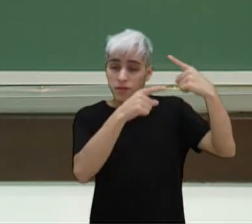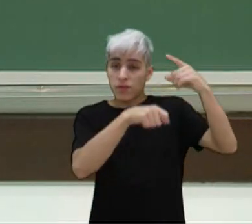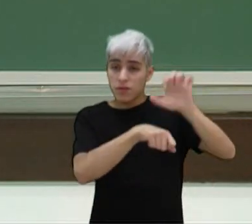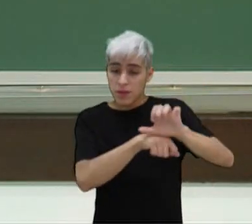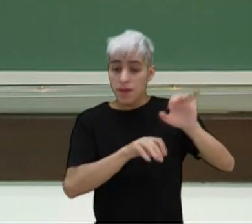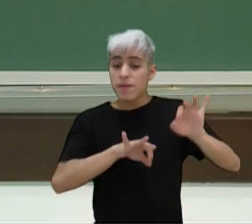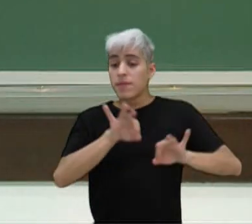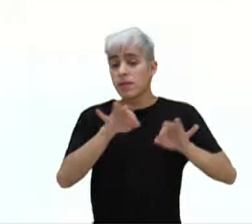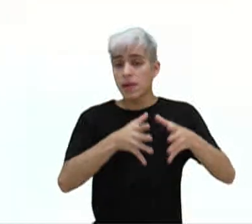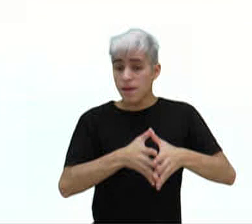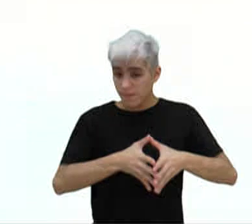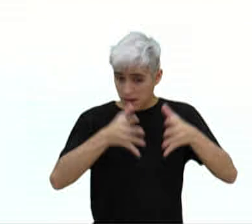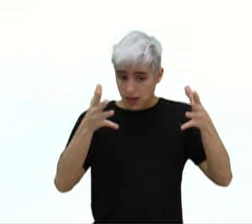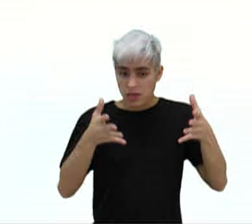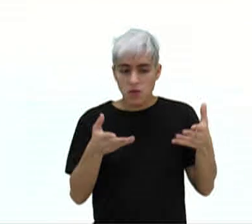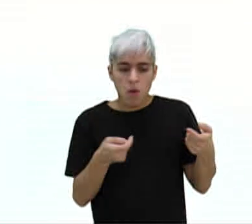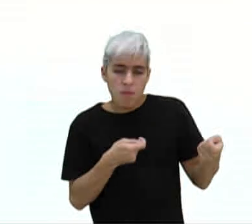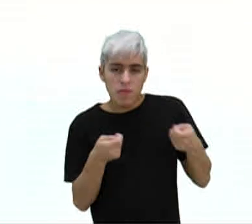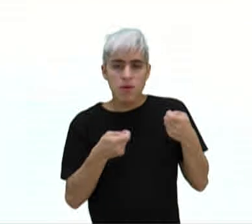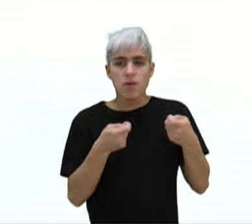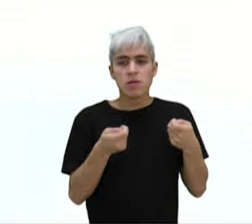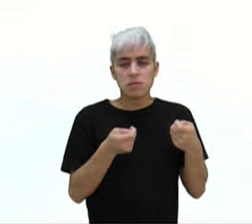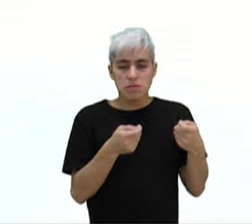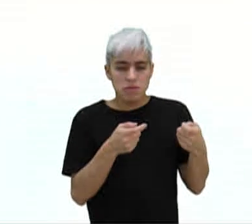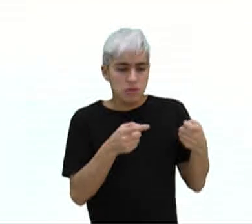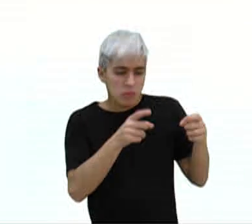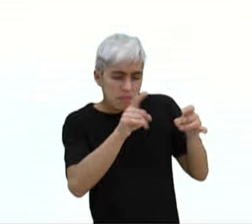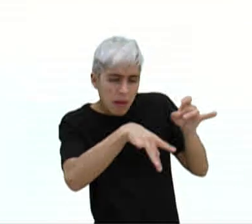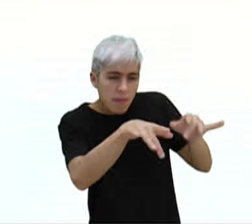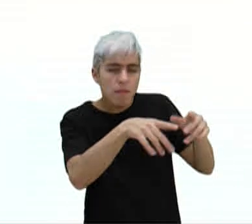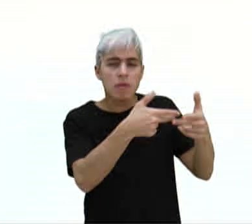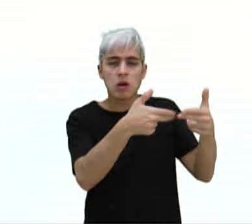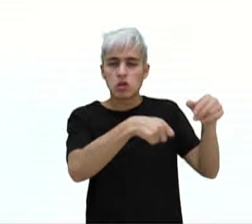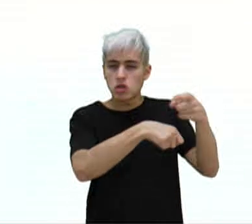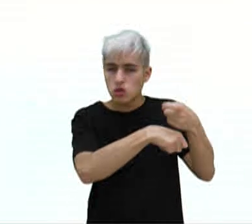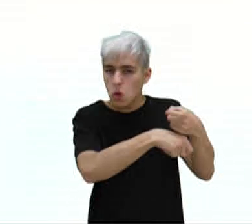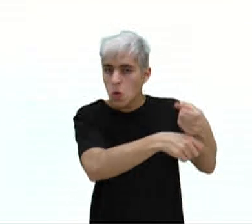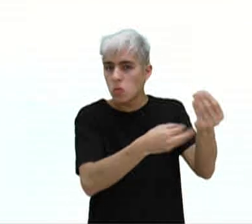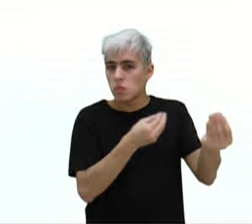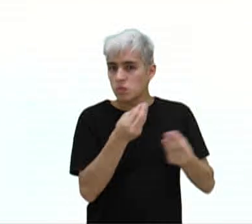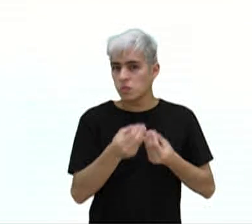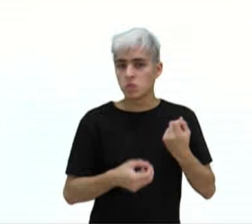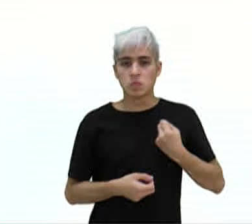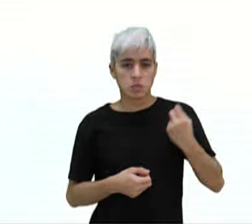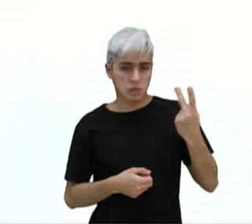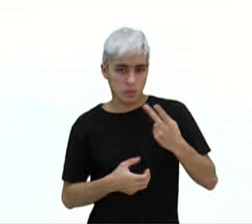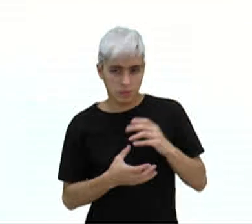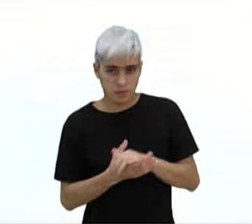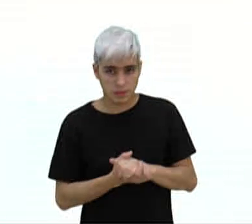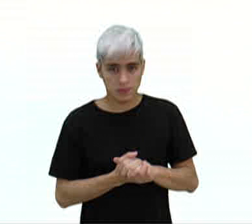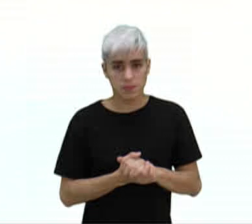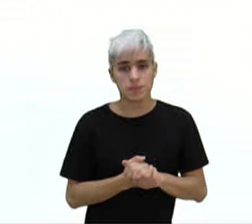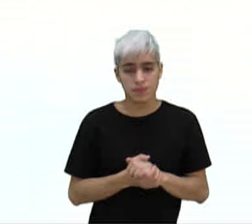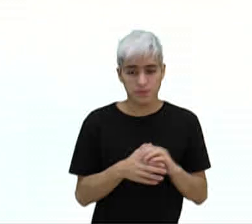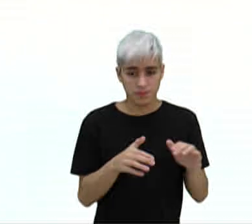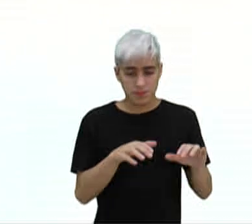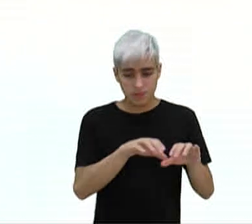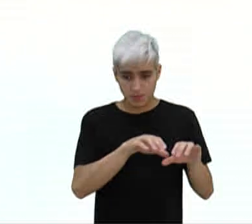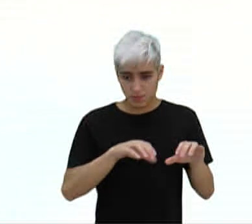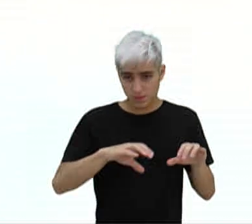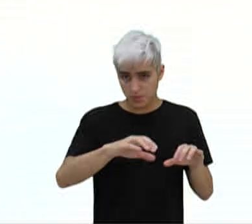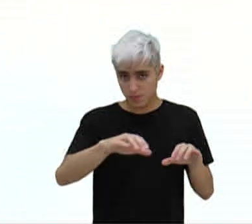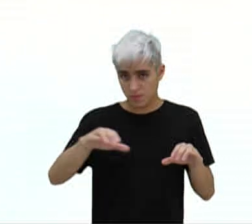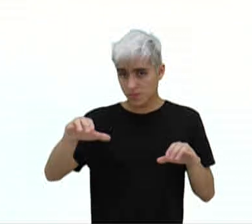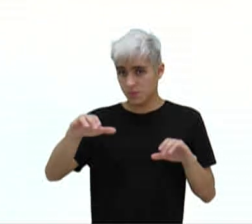um plano de ampliação das drenagens e destinação dos resíduos sólidos. Número 2. O saneamento ambiental atinge todo